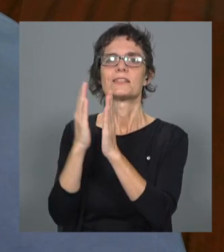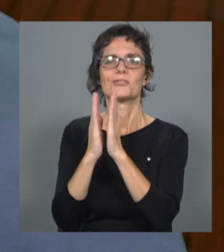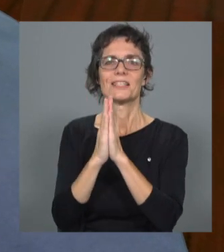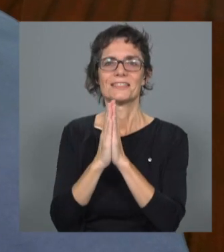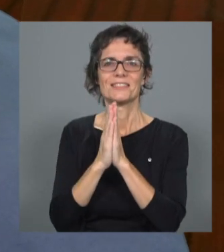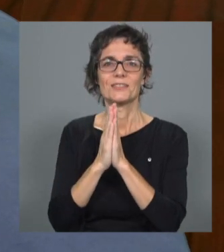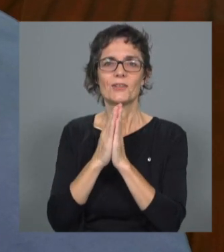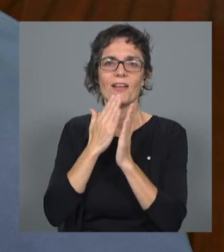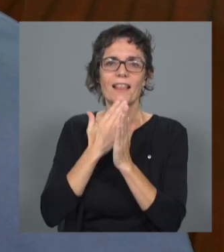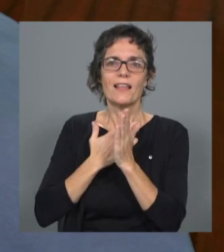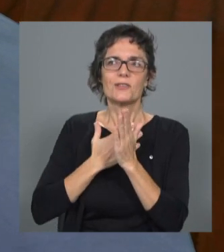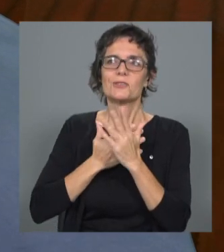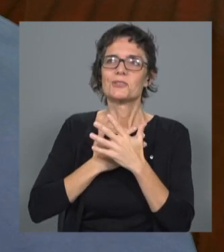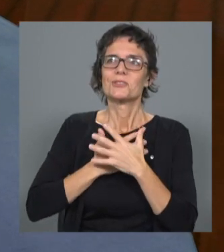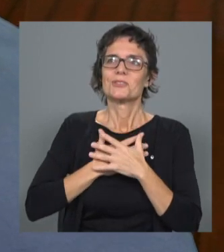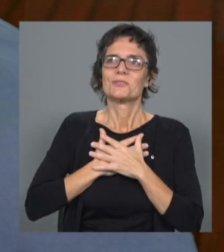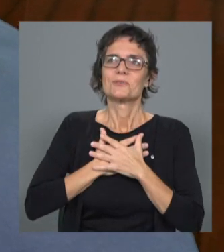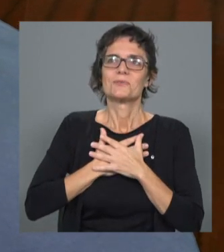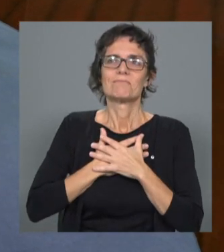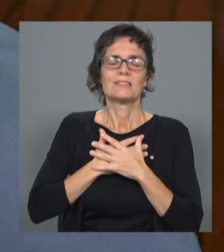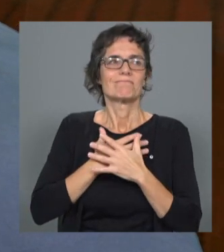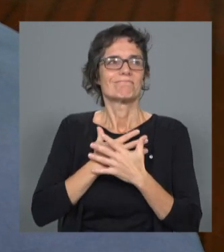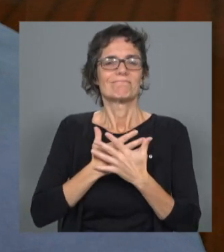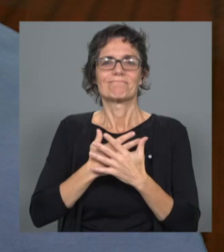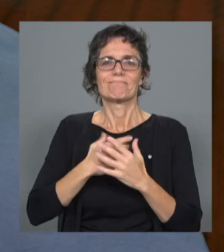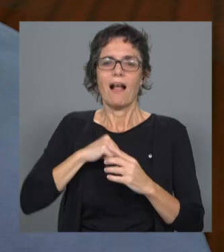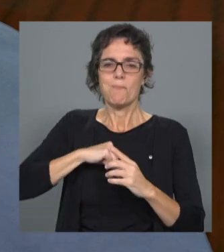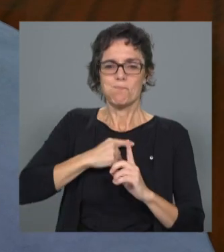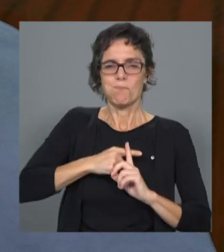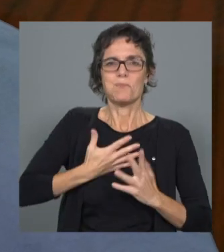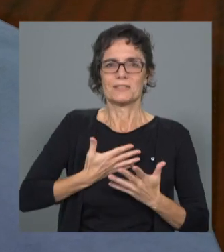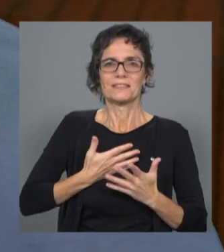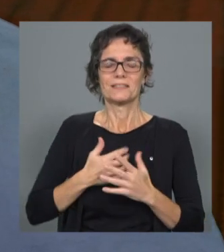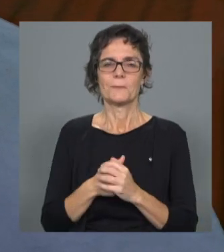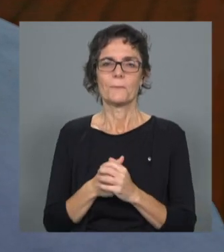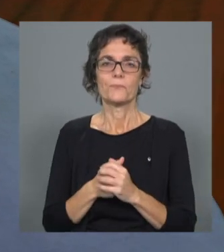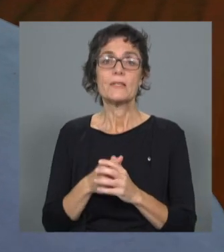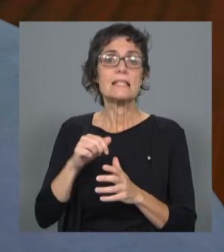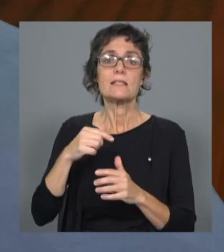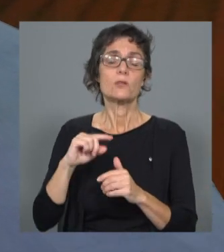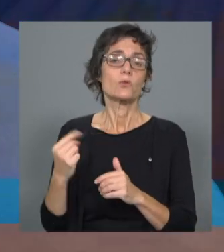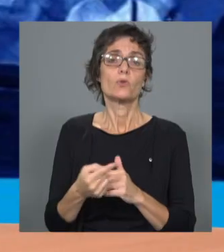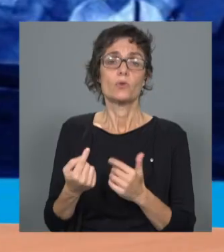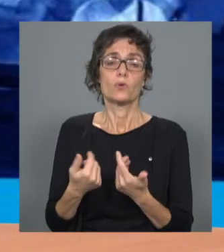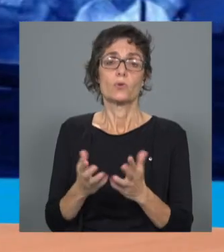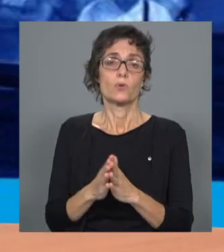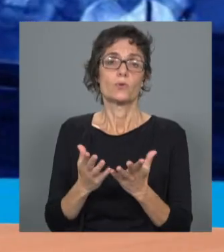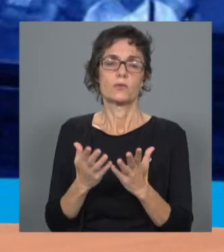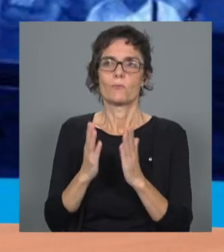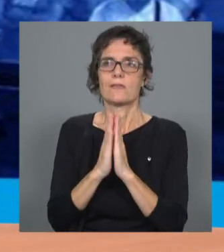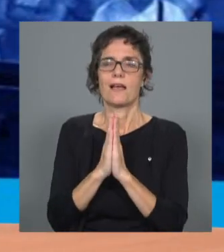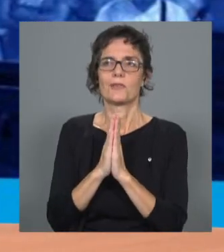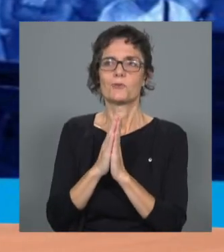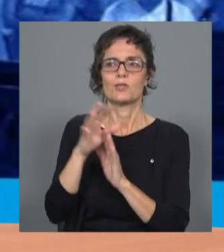é? Sim. Todos nós temos os santos da nossa devoção, que são para nós